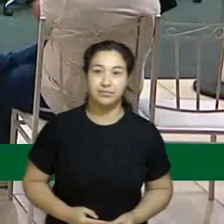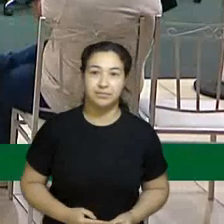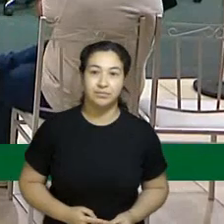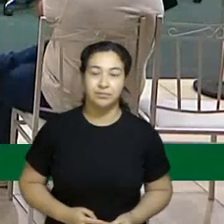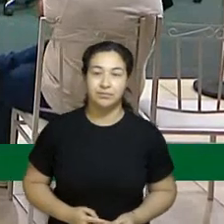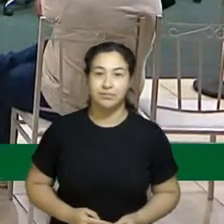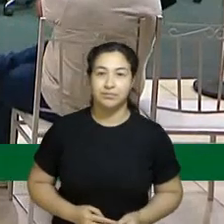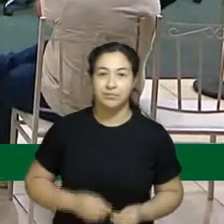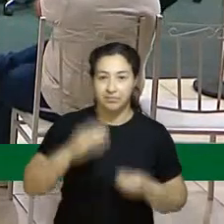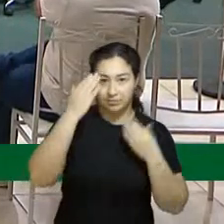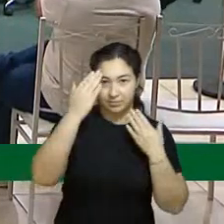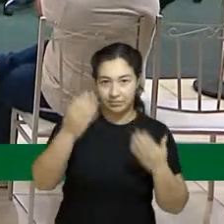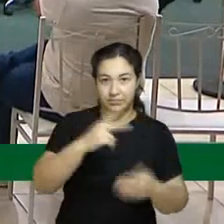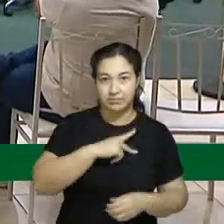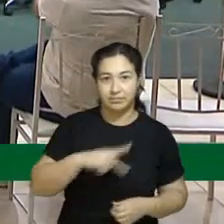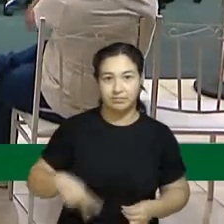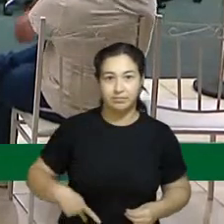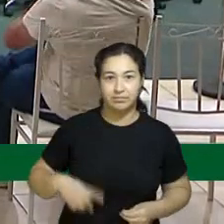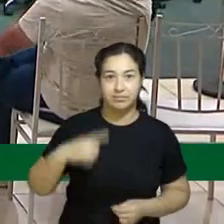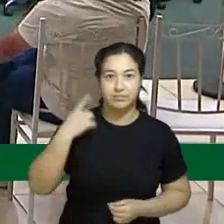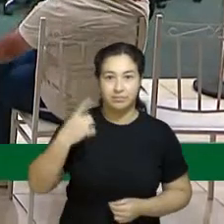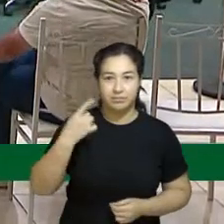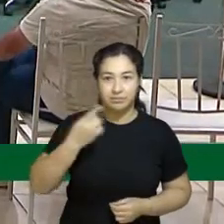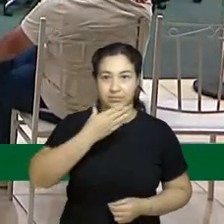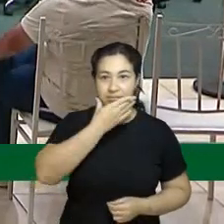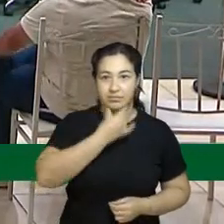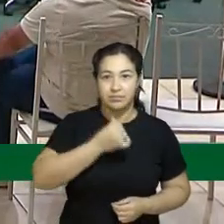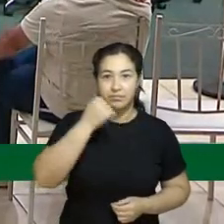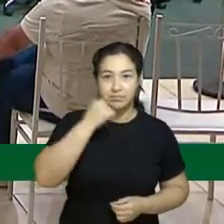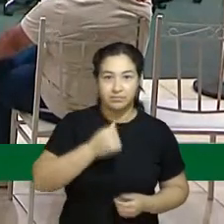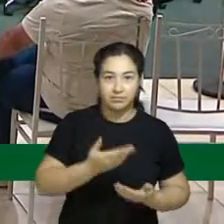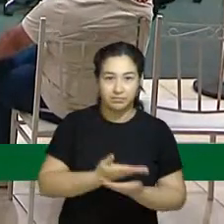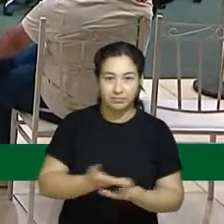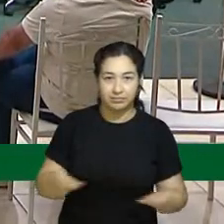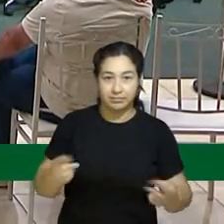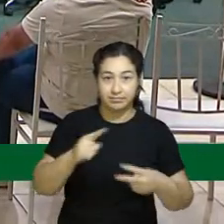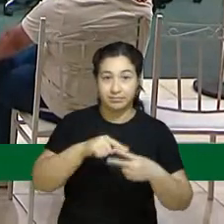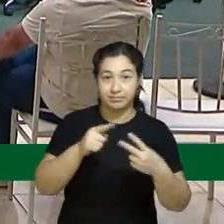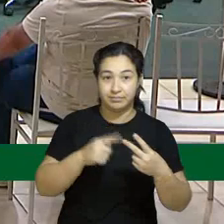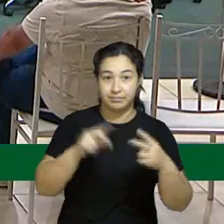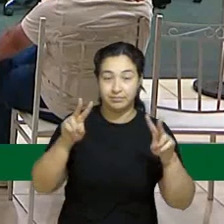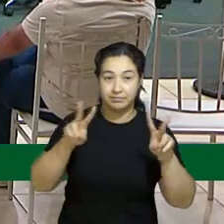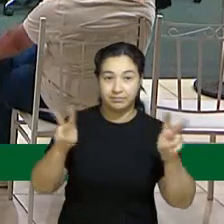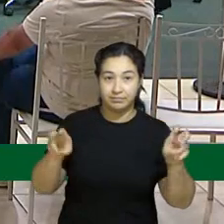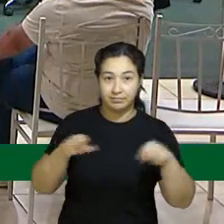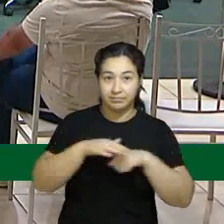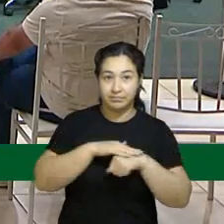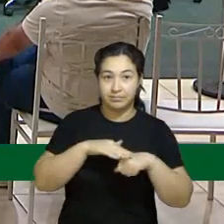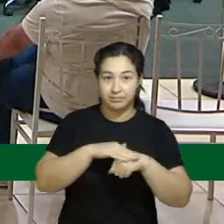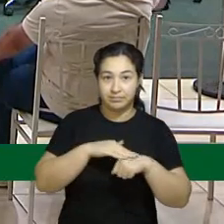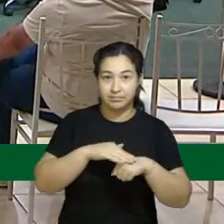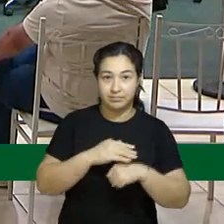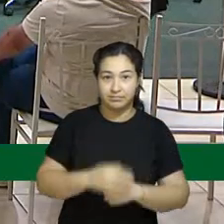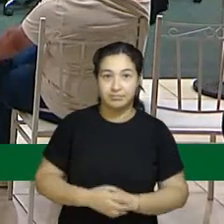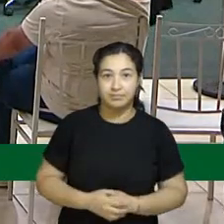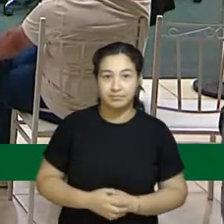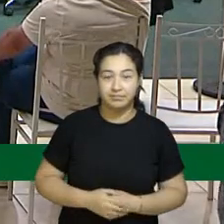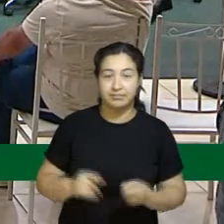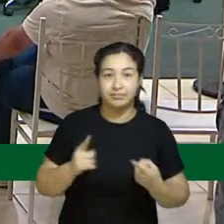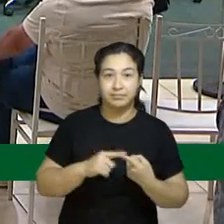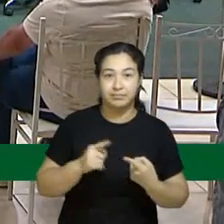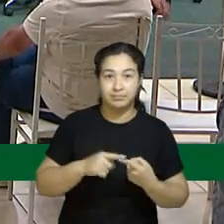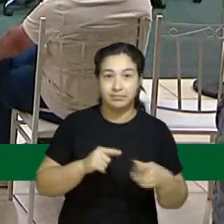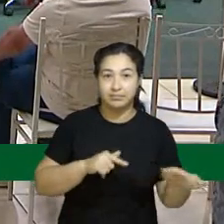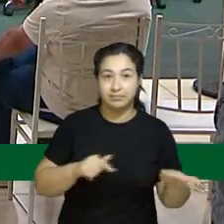Obrigado, senhor presidente, senhores deputados, deputadas. Dois assuntos aqui para tratar com os senhores. Primeiro, essa semana nós fomos pegos